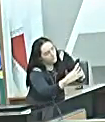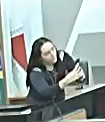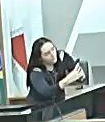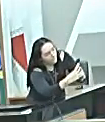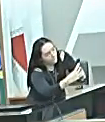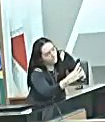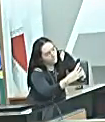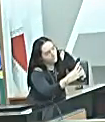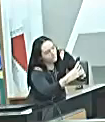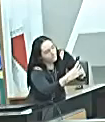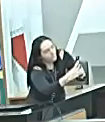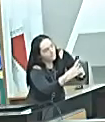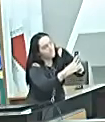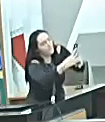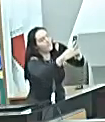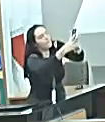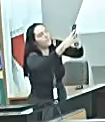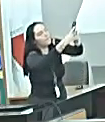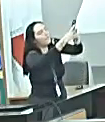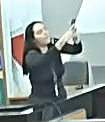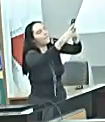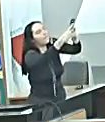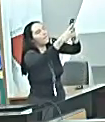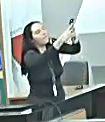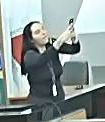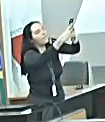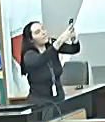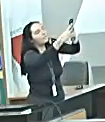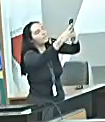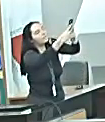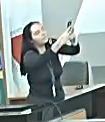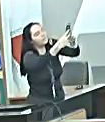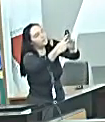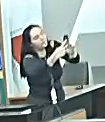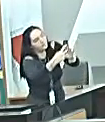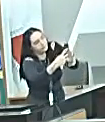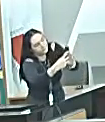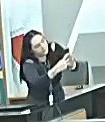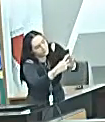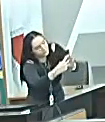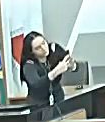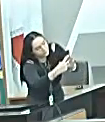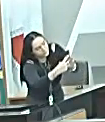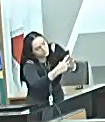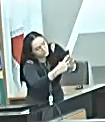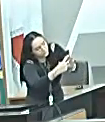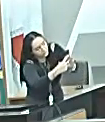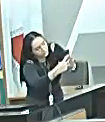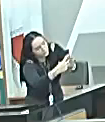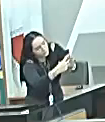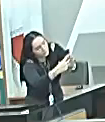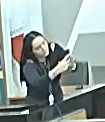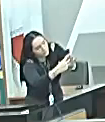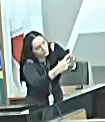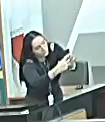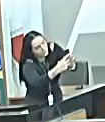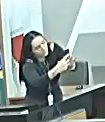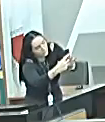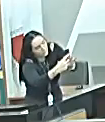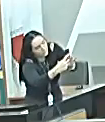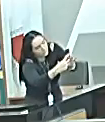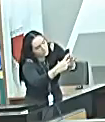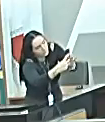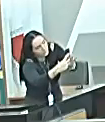fez toda e qualquer menção esbravejou aqui nos microfones quase que deixou